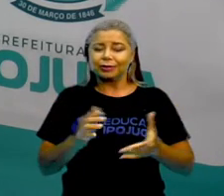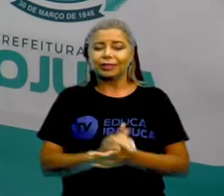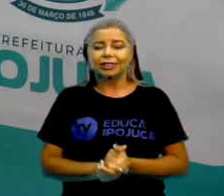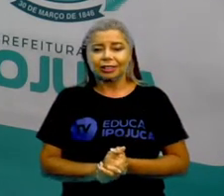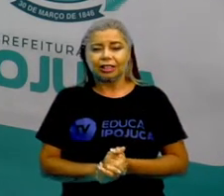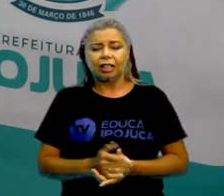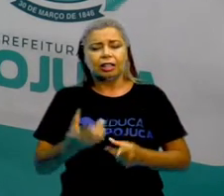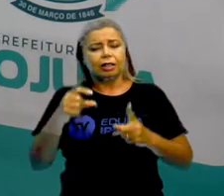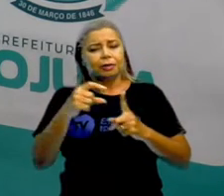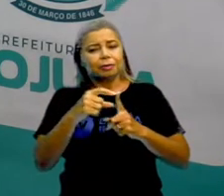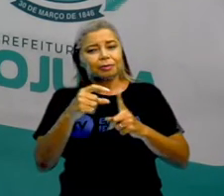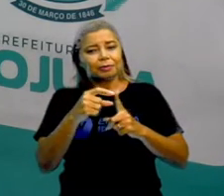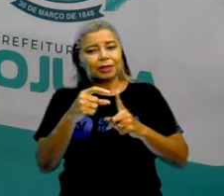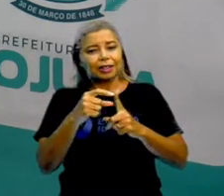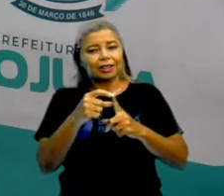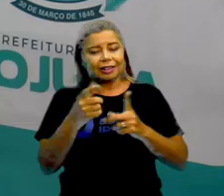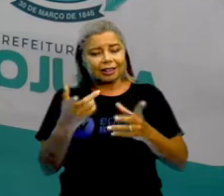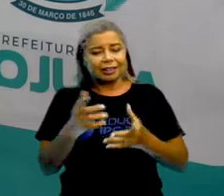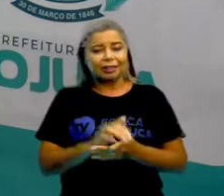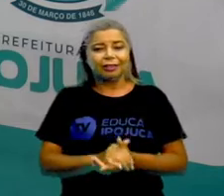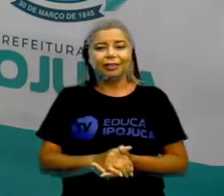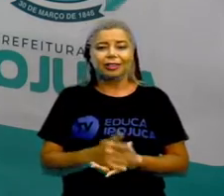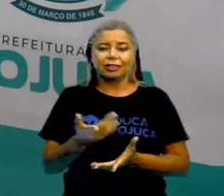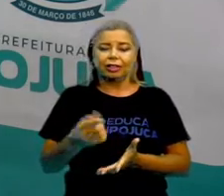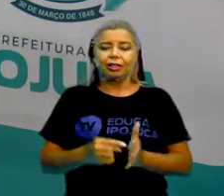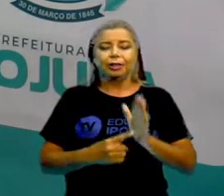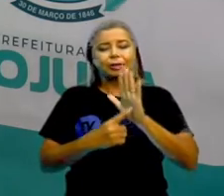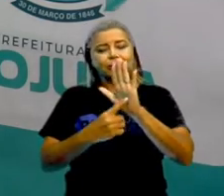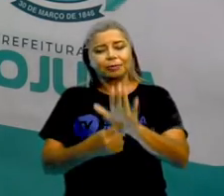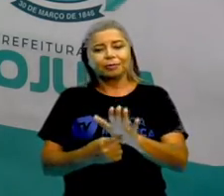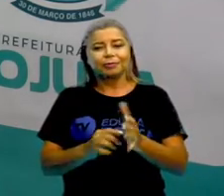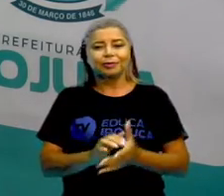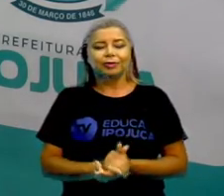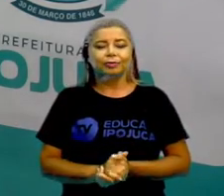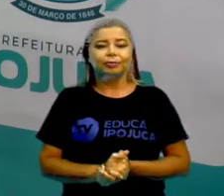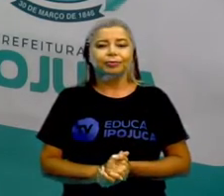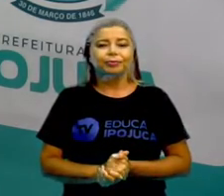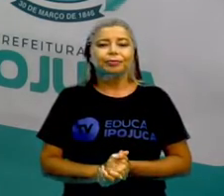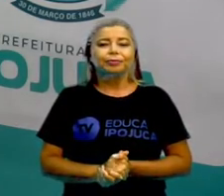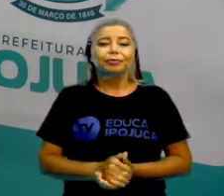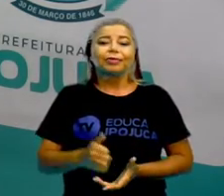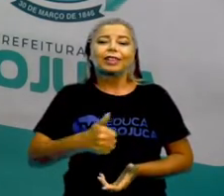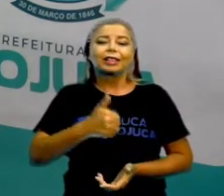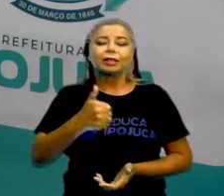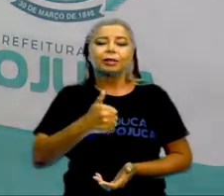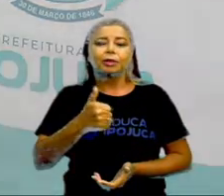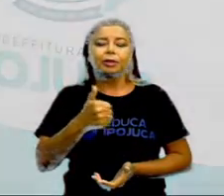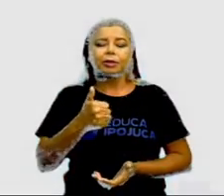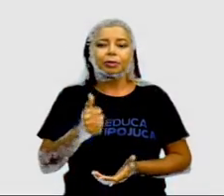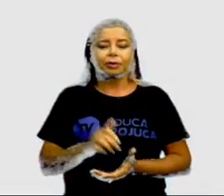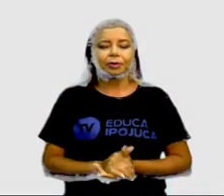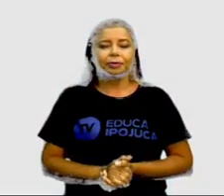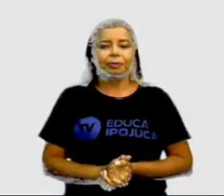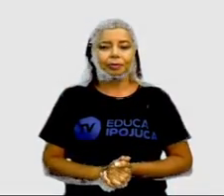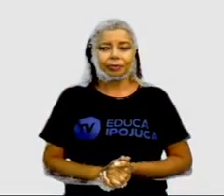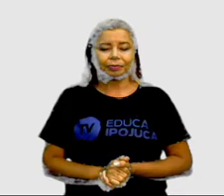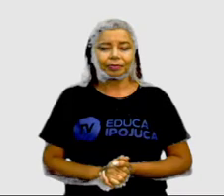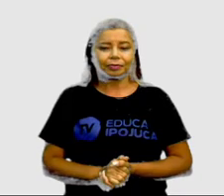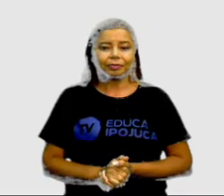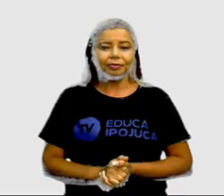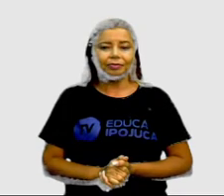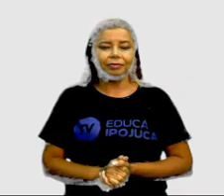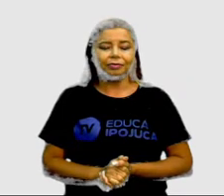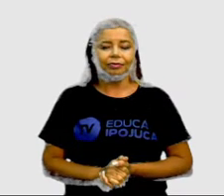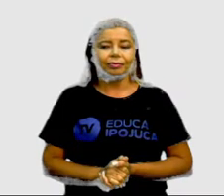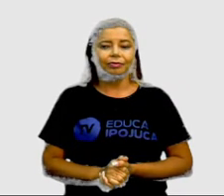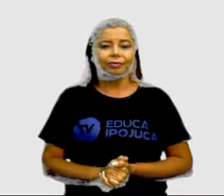algumas daquelas palavras de vocabulário que eu acabei de mostrar para vocês. Primeiro, nós temos aqui: Louise is very exhausted